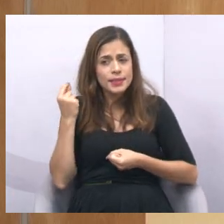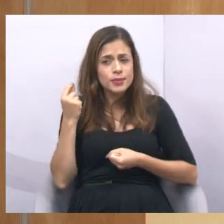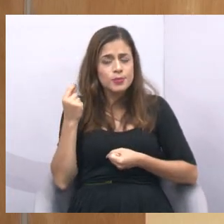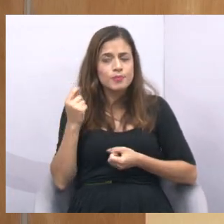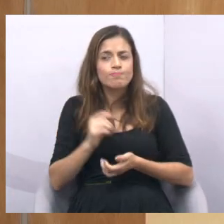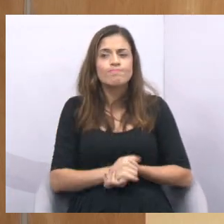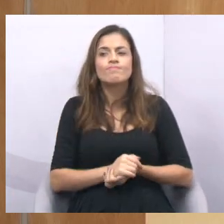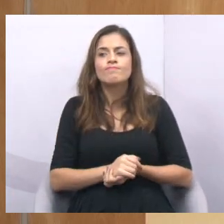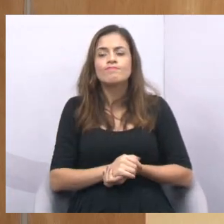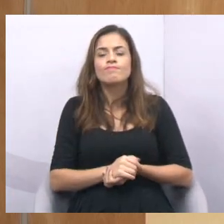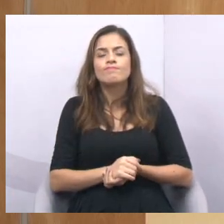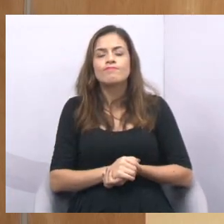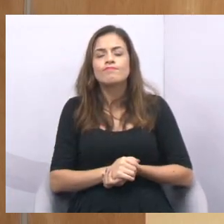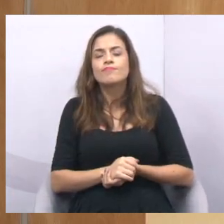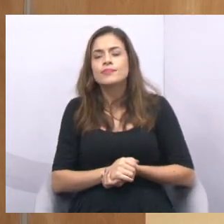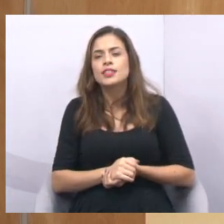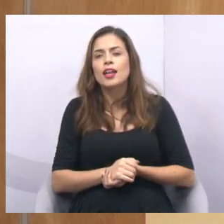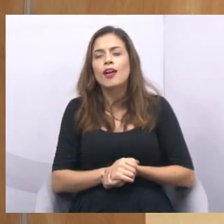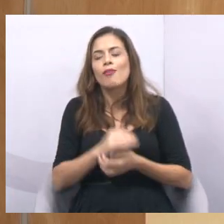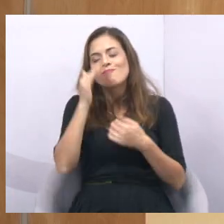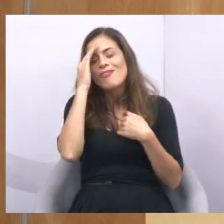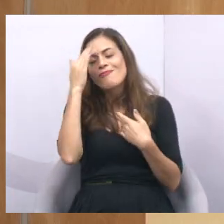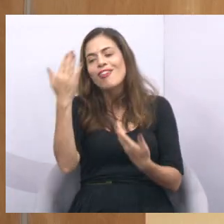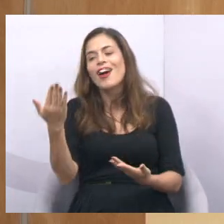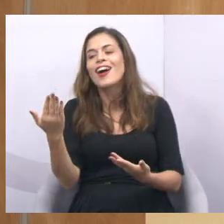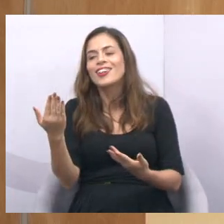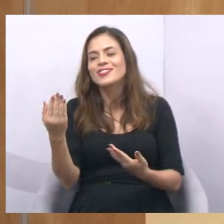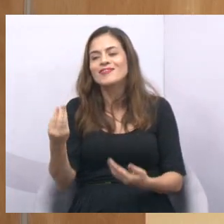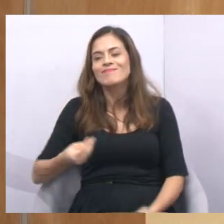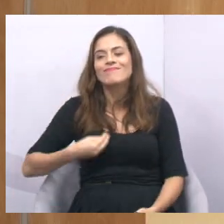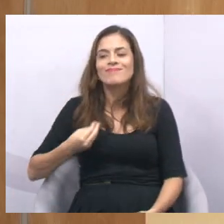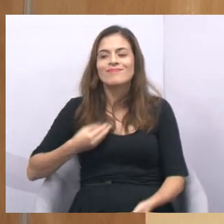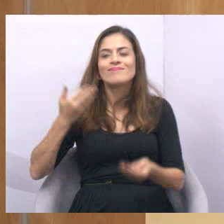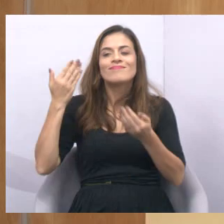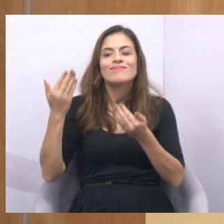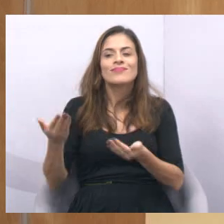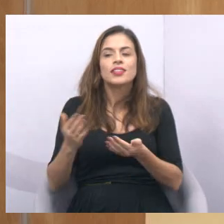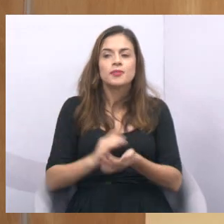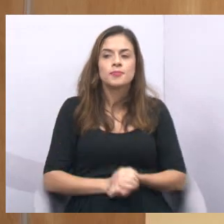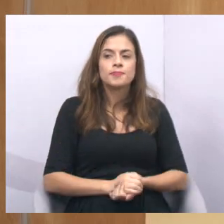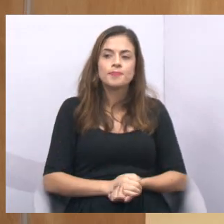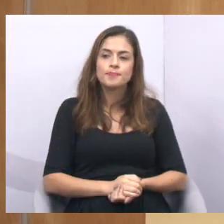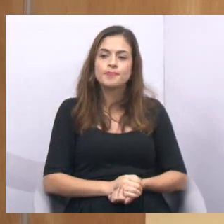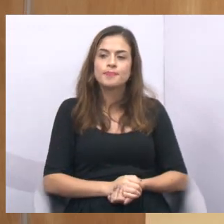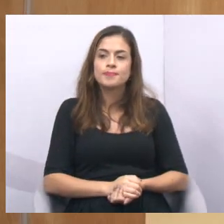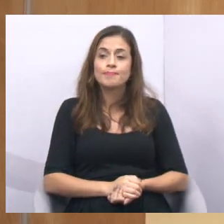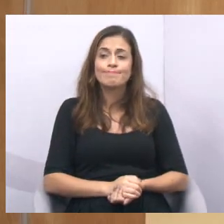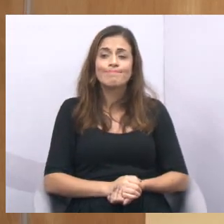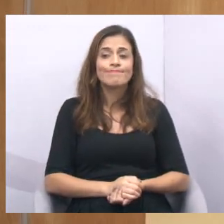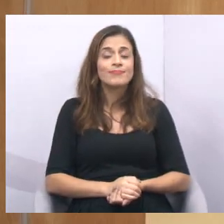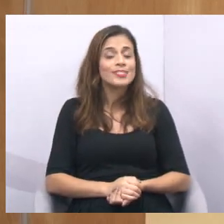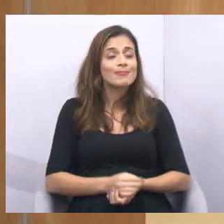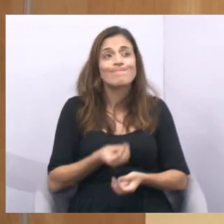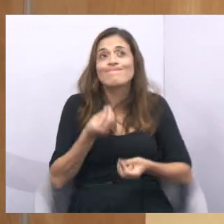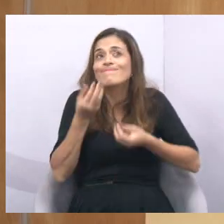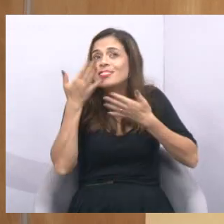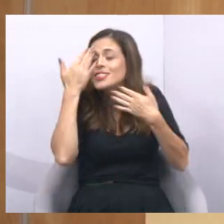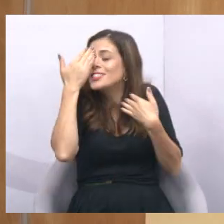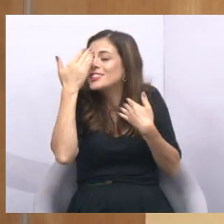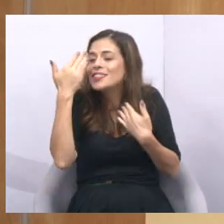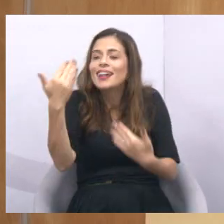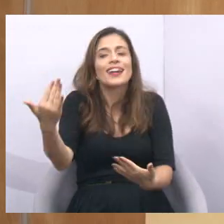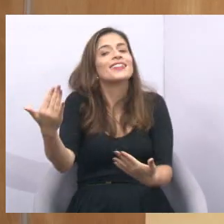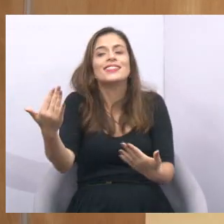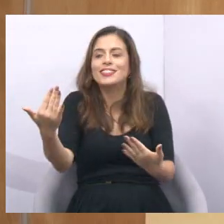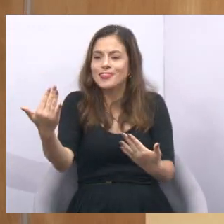nos sentimos honrados com a presença do Edivar. Edivar, não temos como agradecer, não